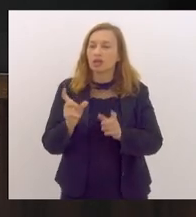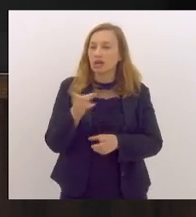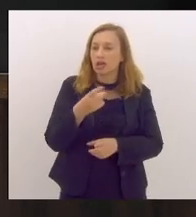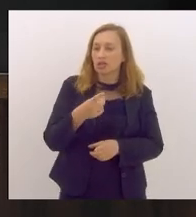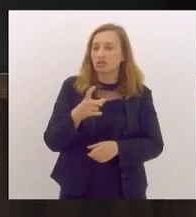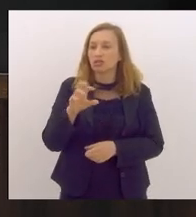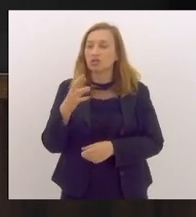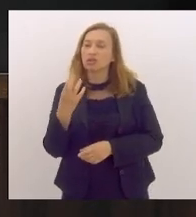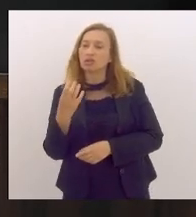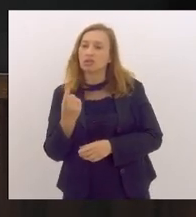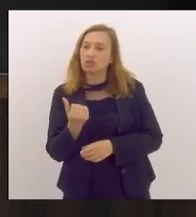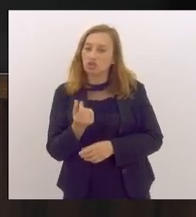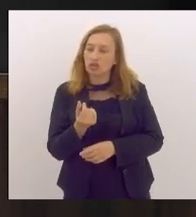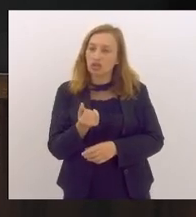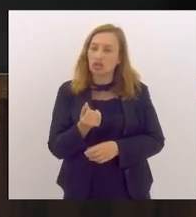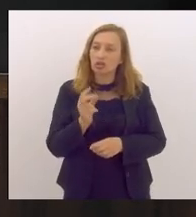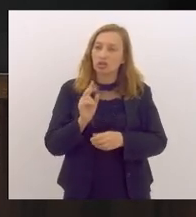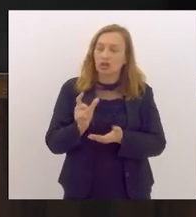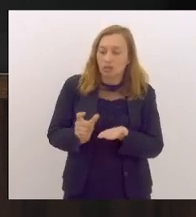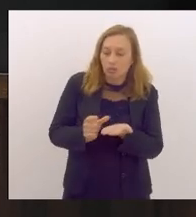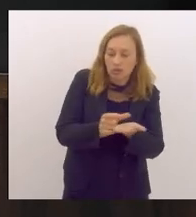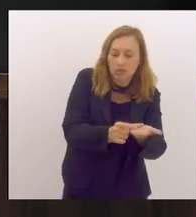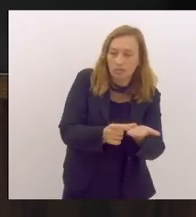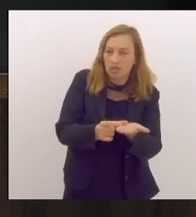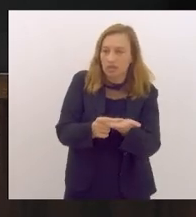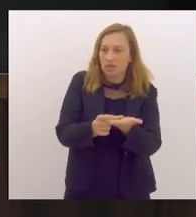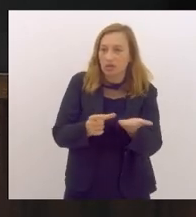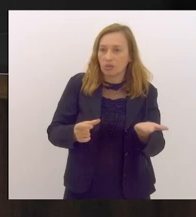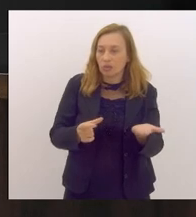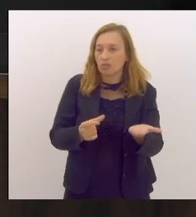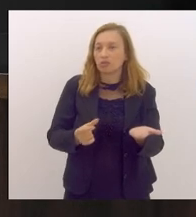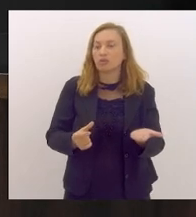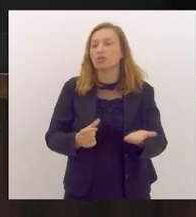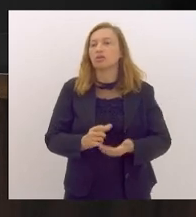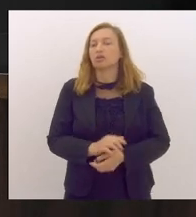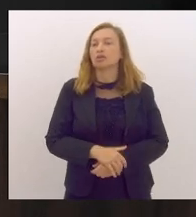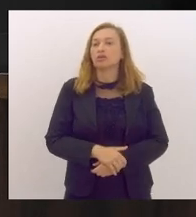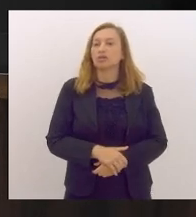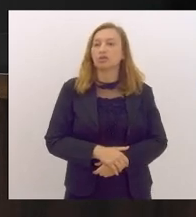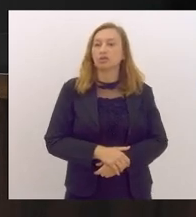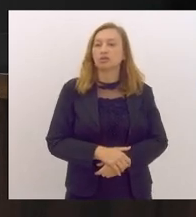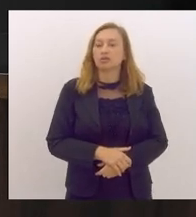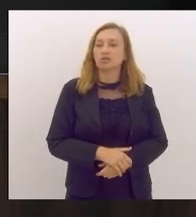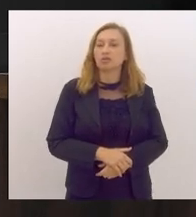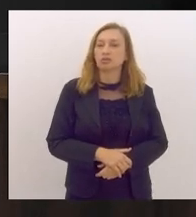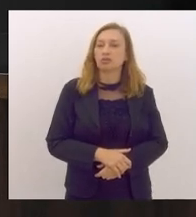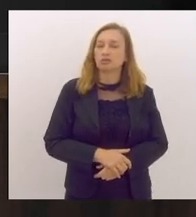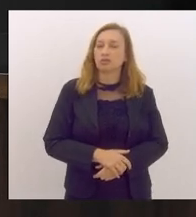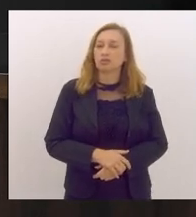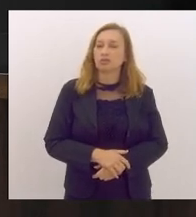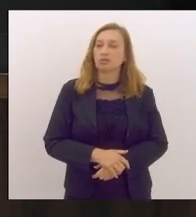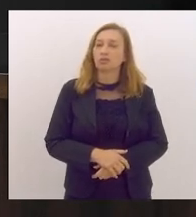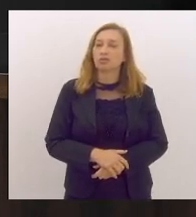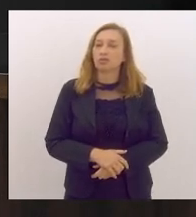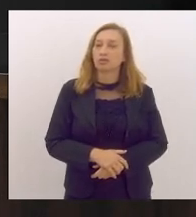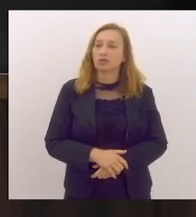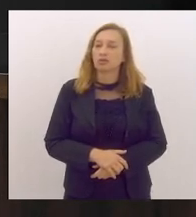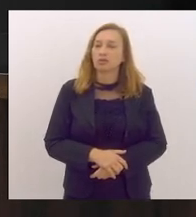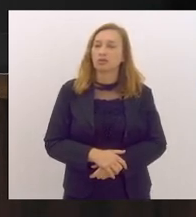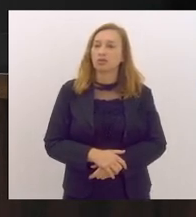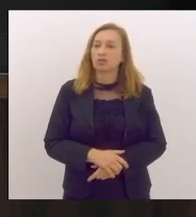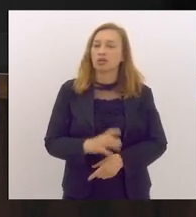e débitos pela modalidade de aproximação Near-Field, Communication e Contactless.